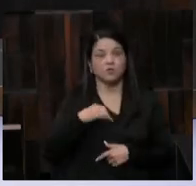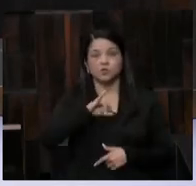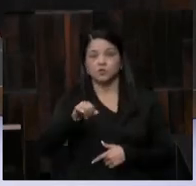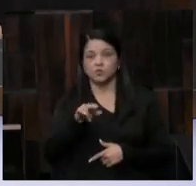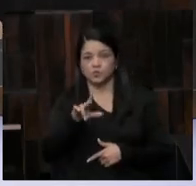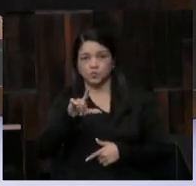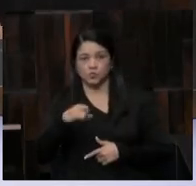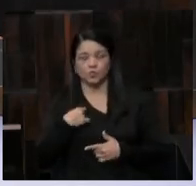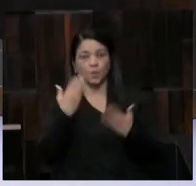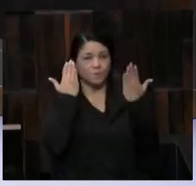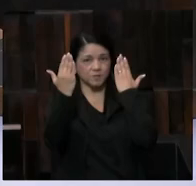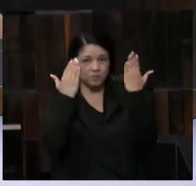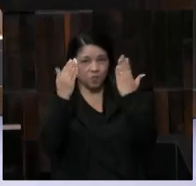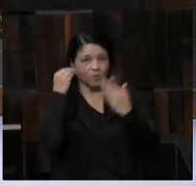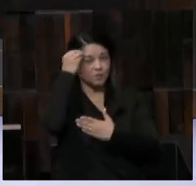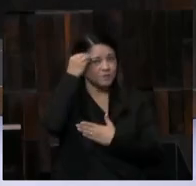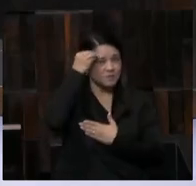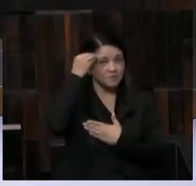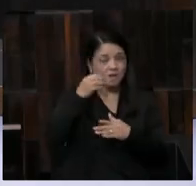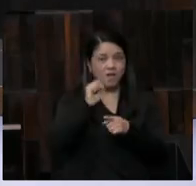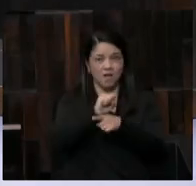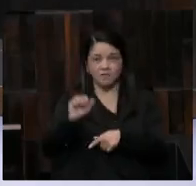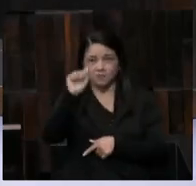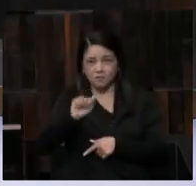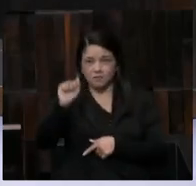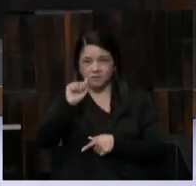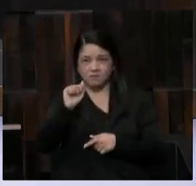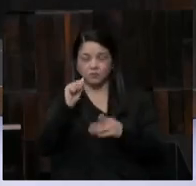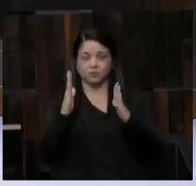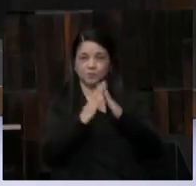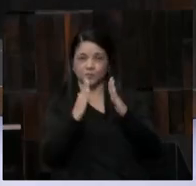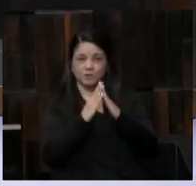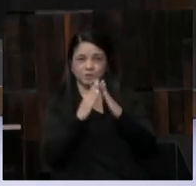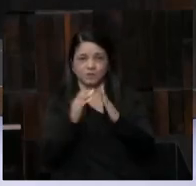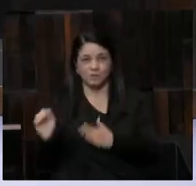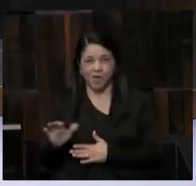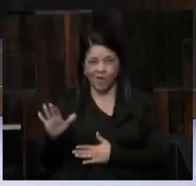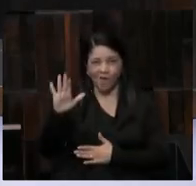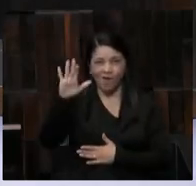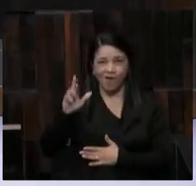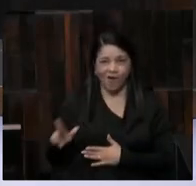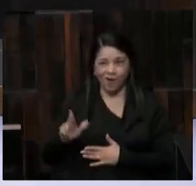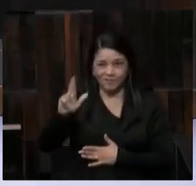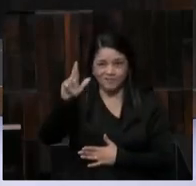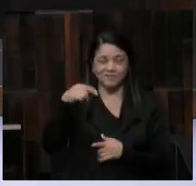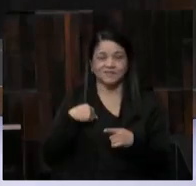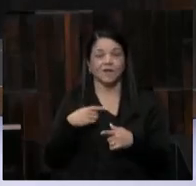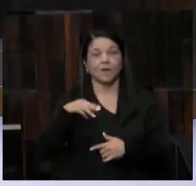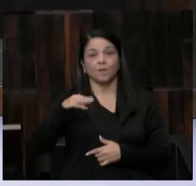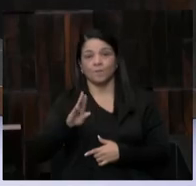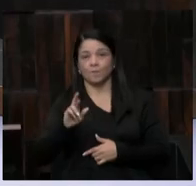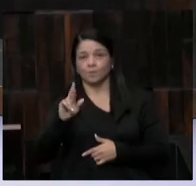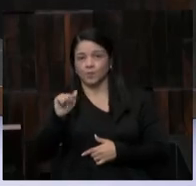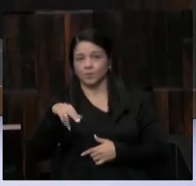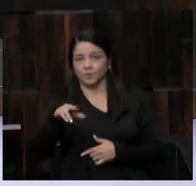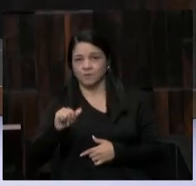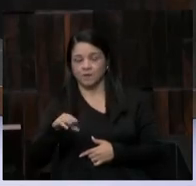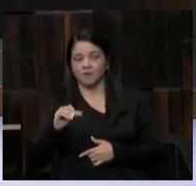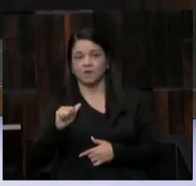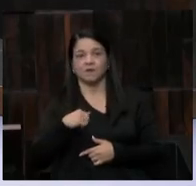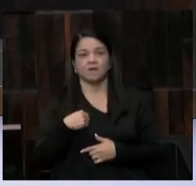e psicanalista da Associação de Moradores da Rocinha, a Bruna Moreira, presidente da